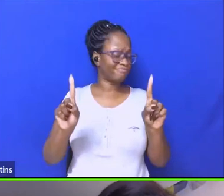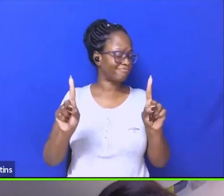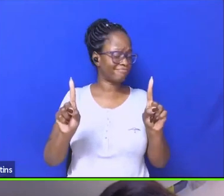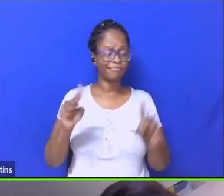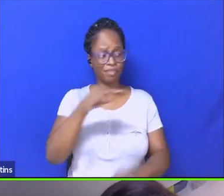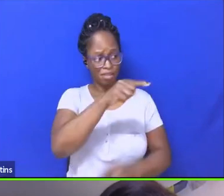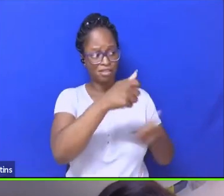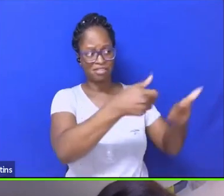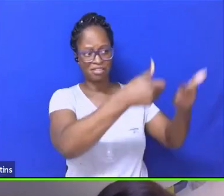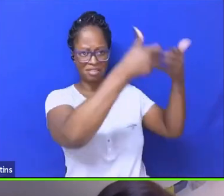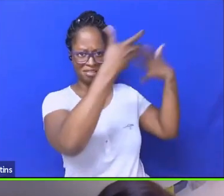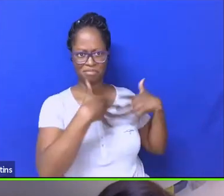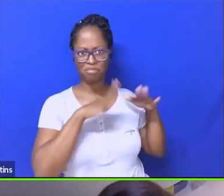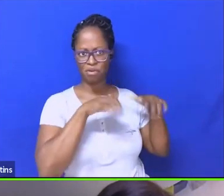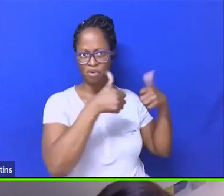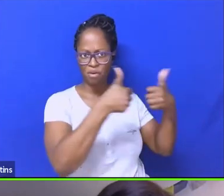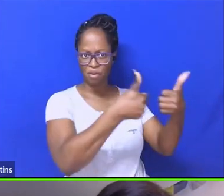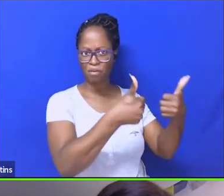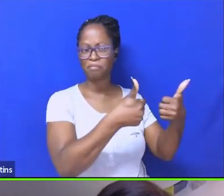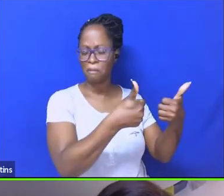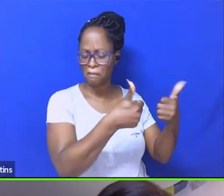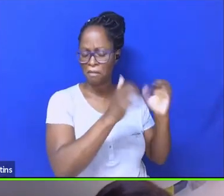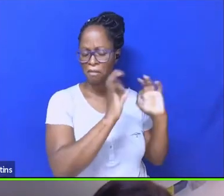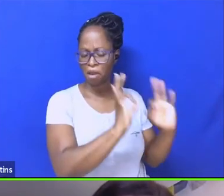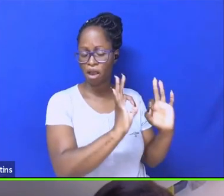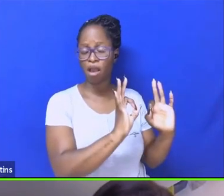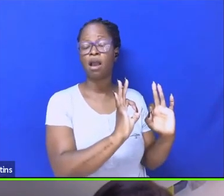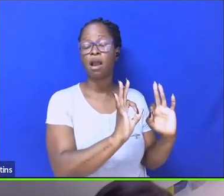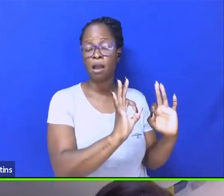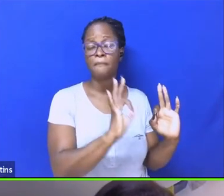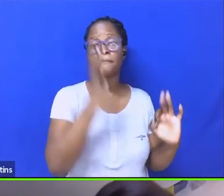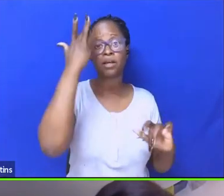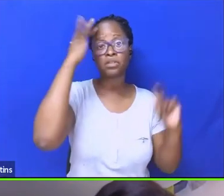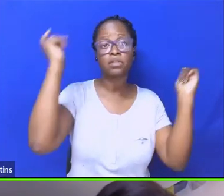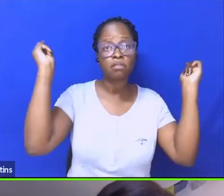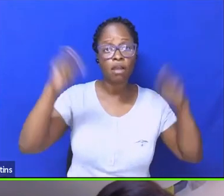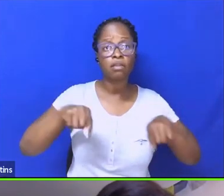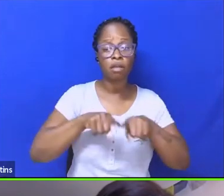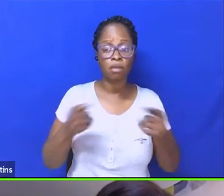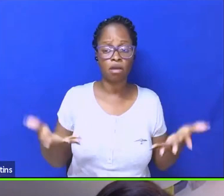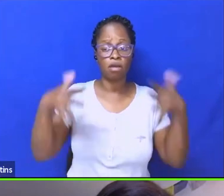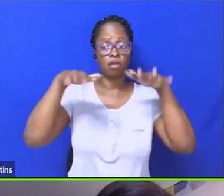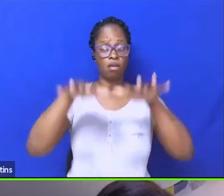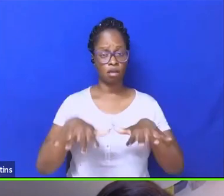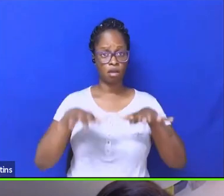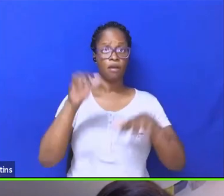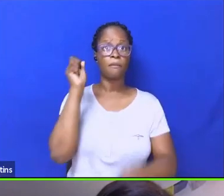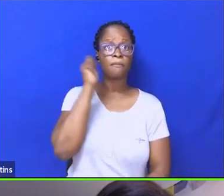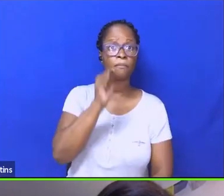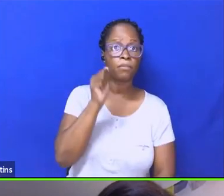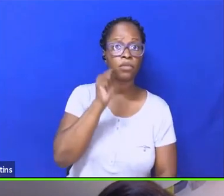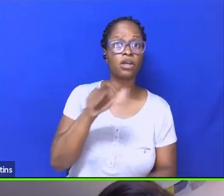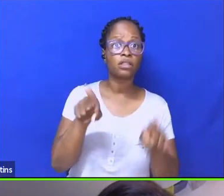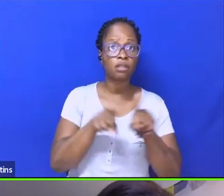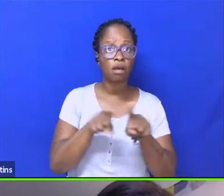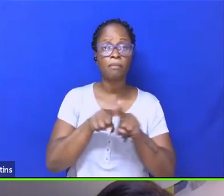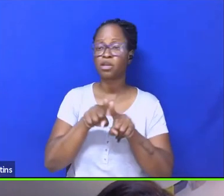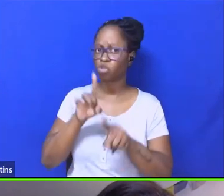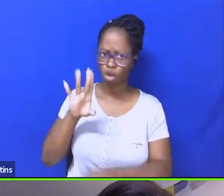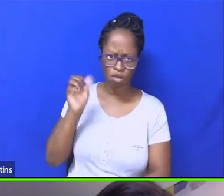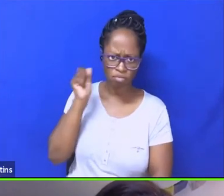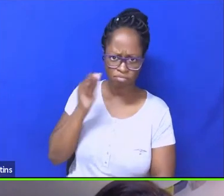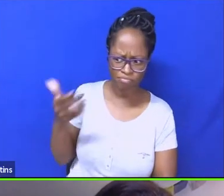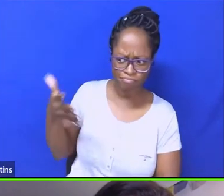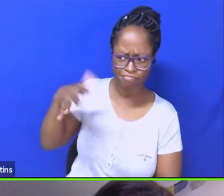paridade que realmente seja inclusiva de as mulheres mas não só de as mulheres e